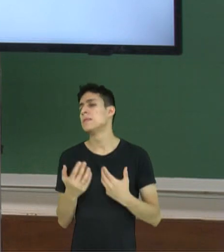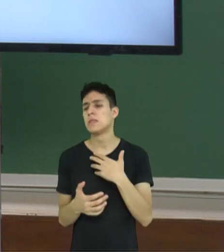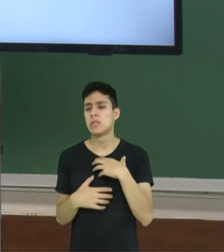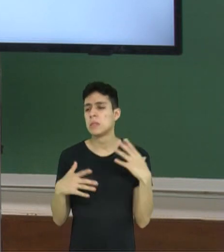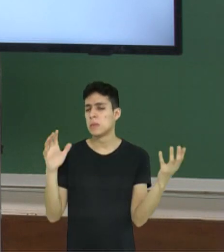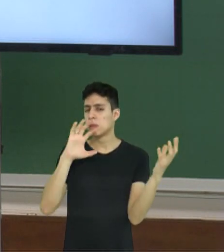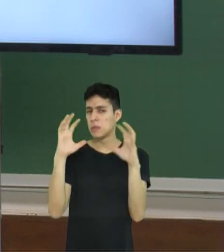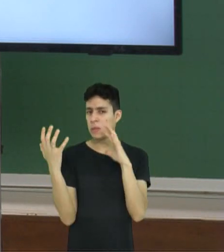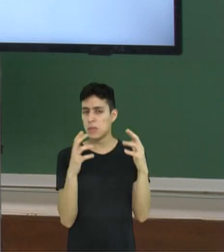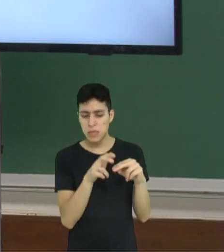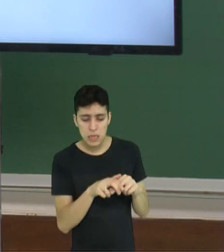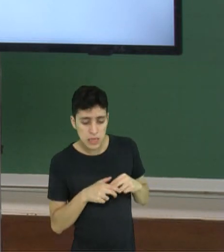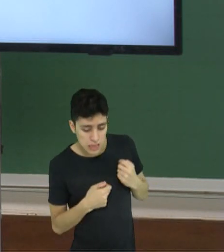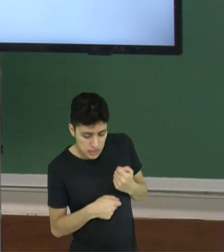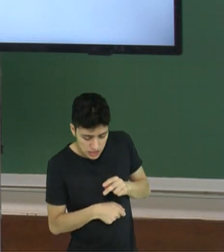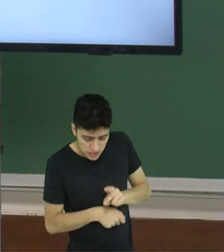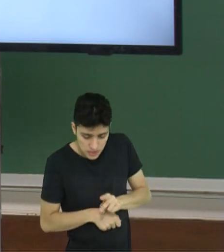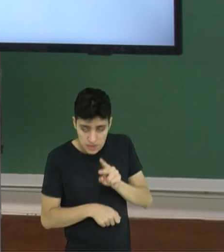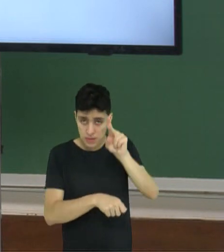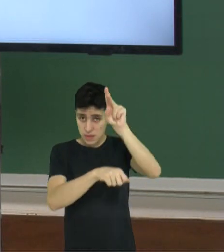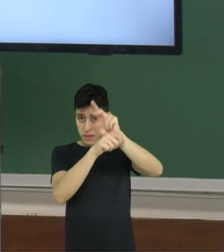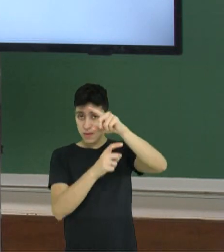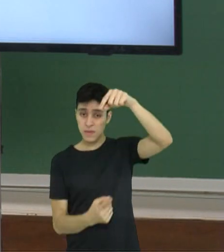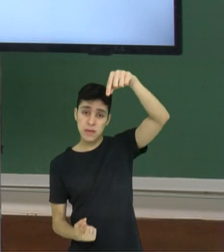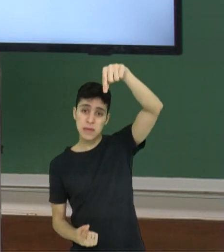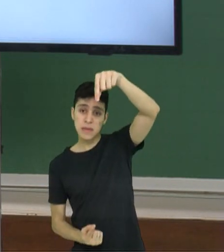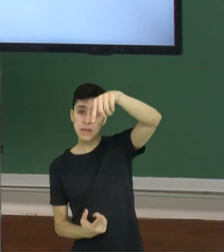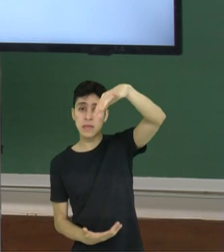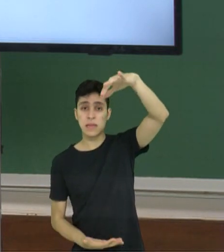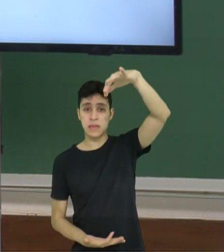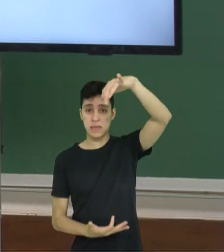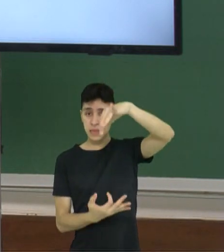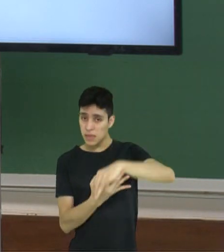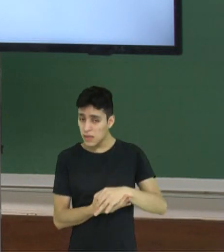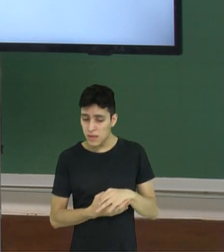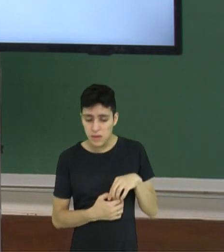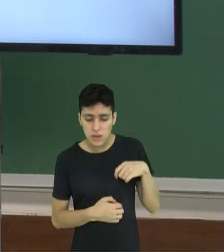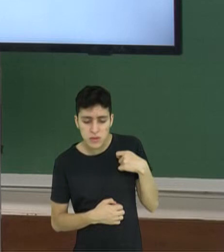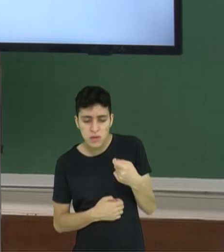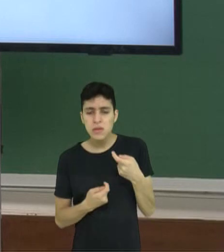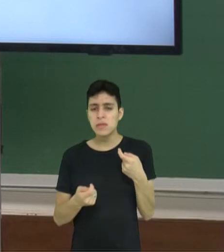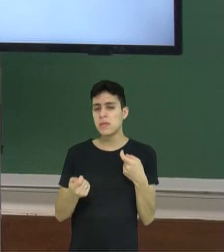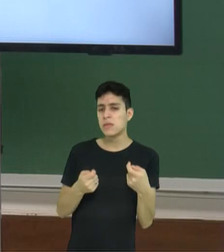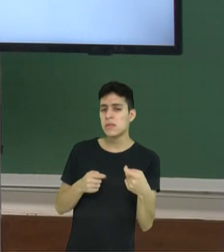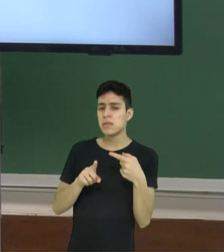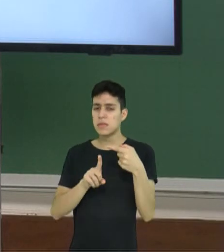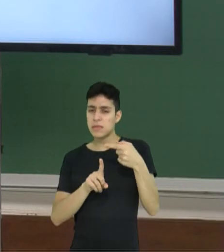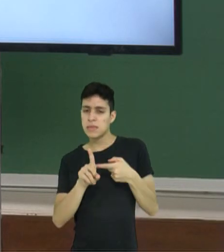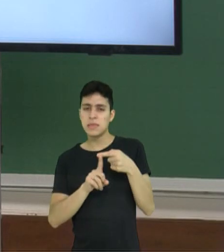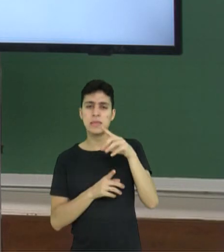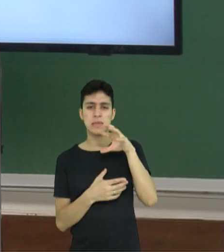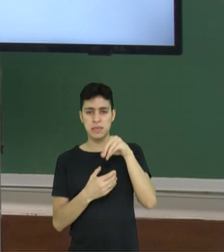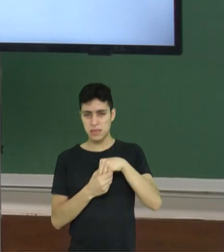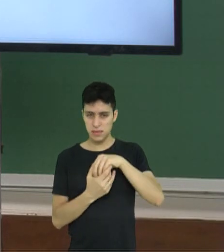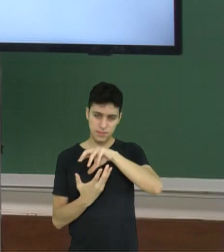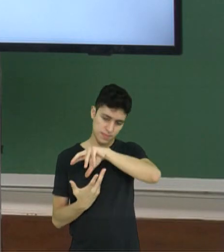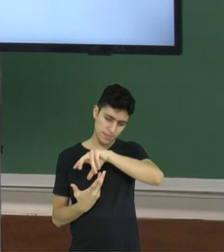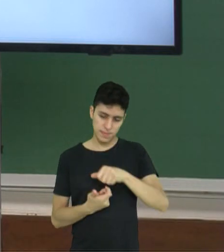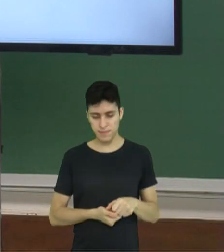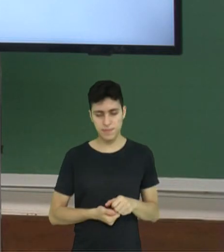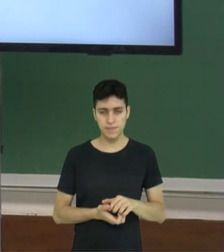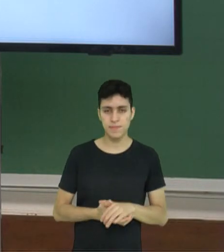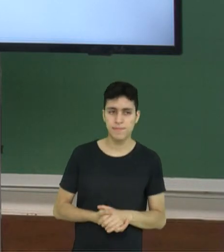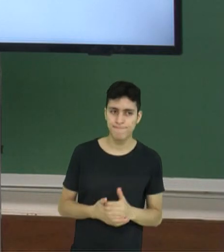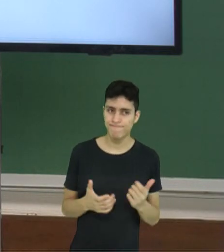dos polos, porque eles têm uma relação direta com a regulação do clima no